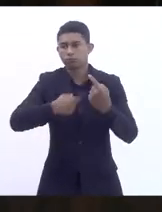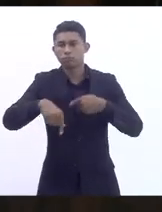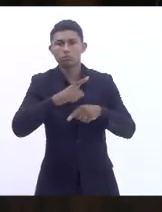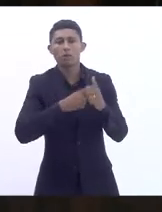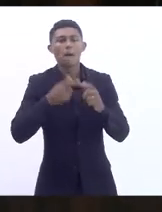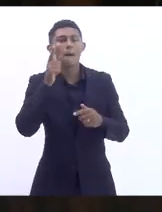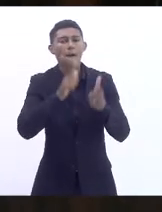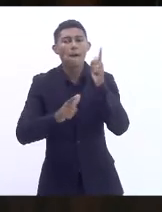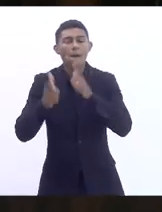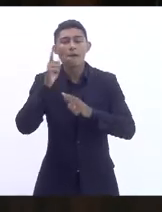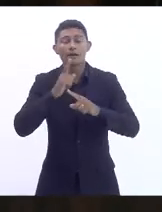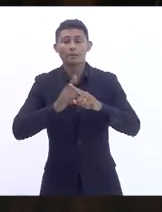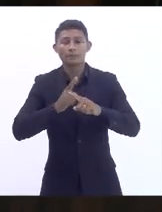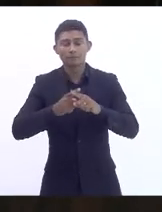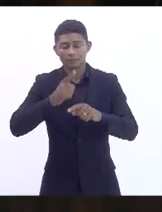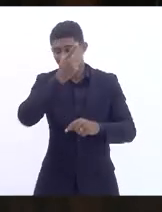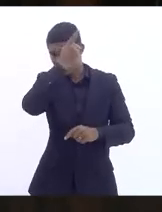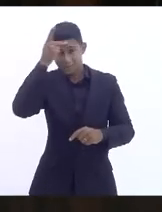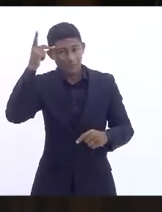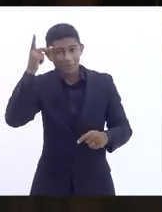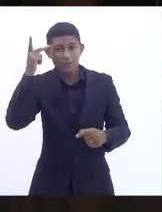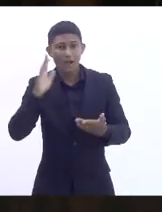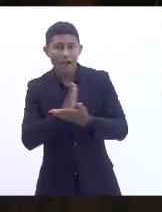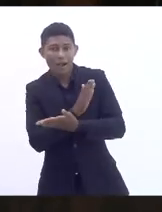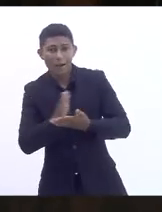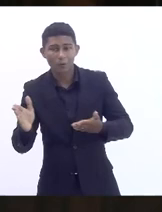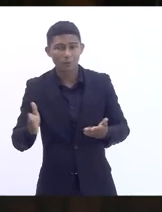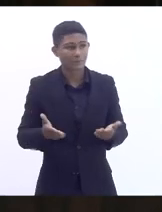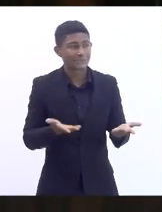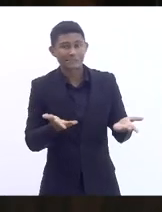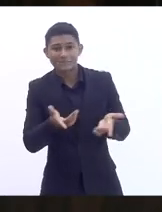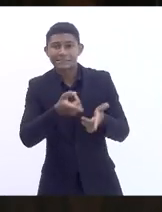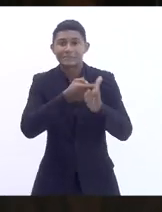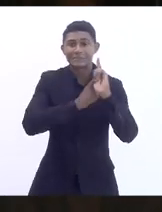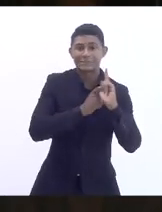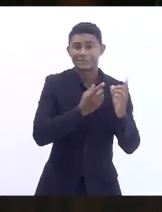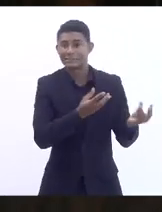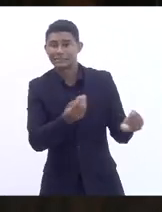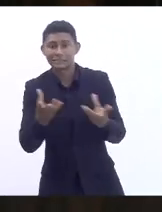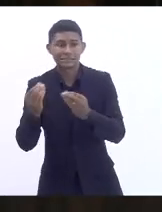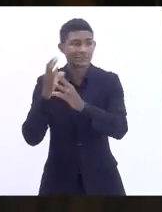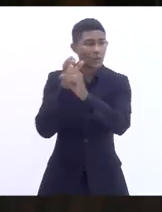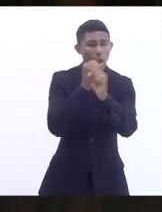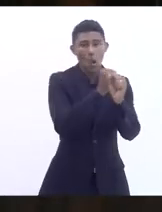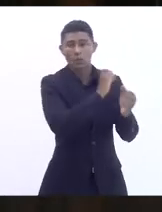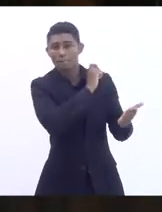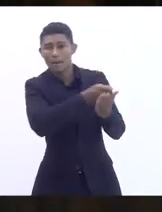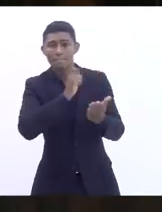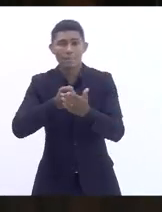sufoco, ela, além de ficar endividada, não quita suas contas mínimas,